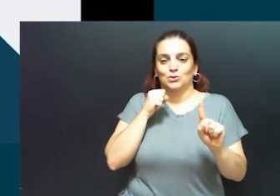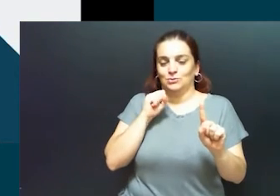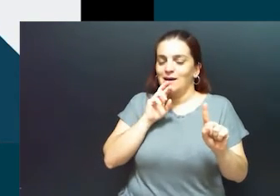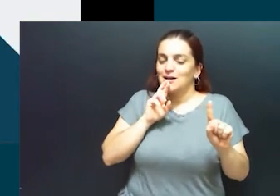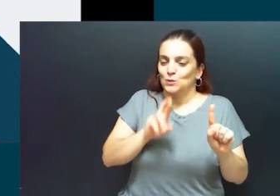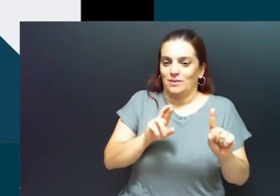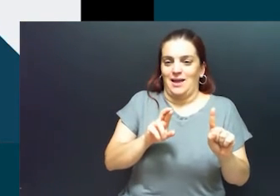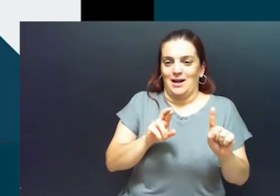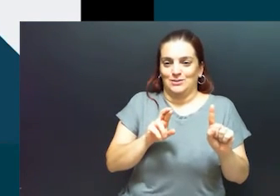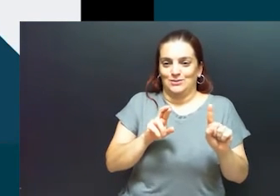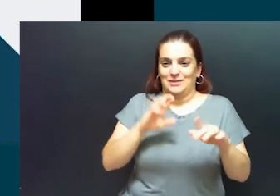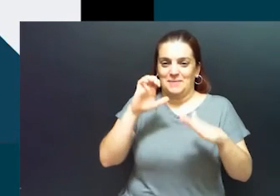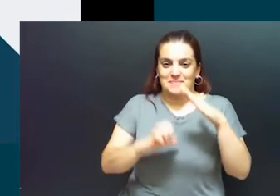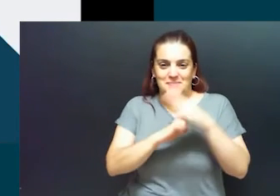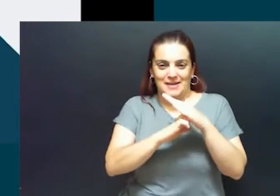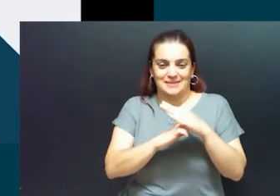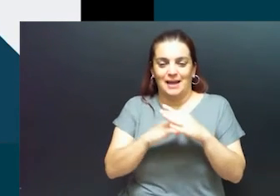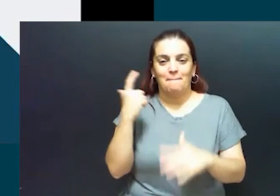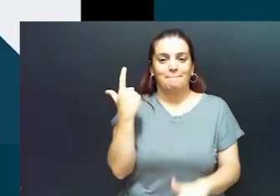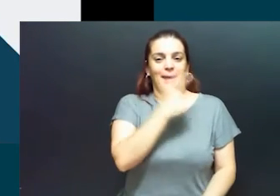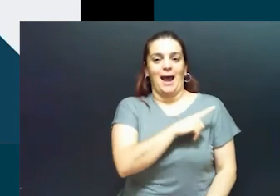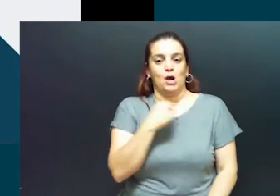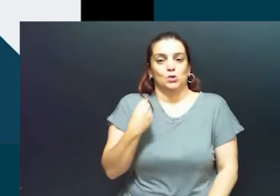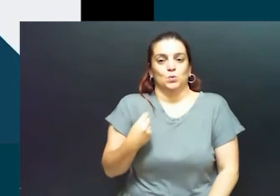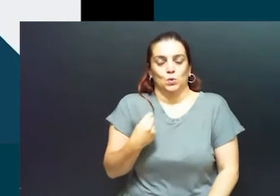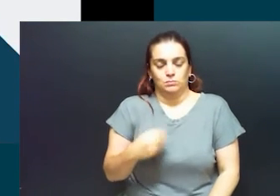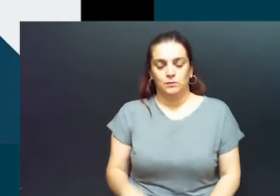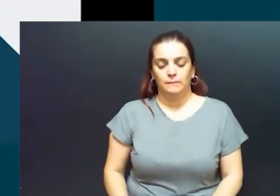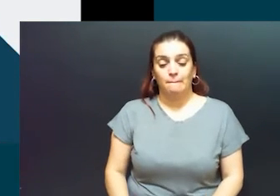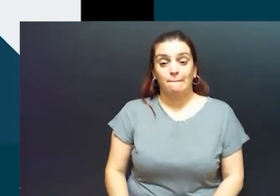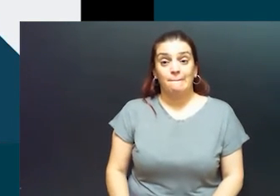está conectado com a estratégia da empresa. Então, usar esse